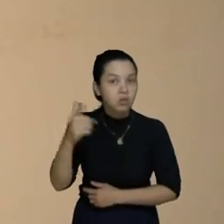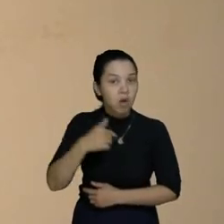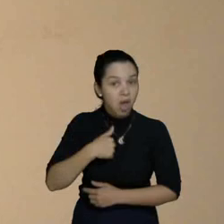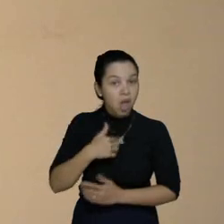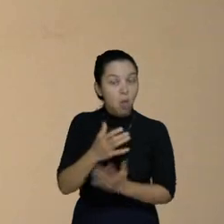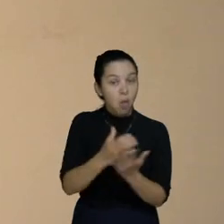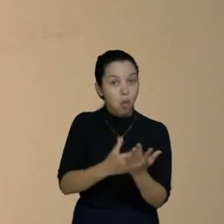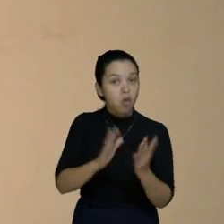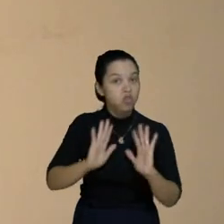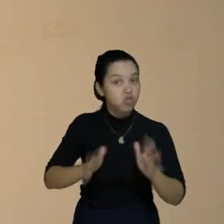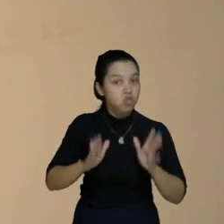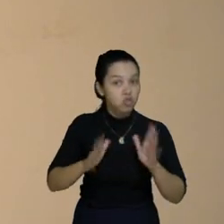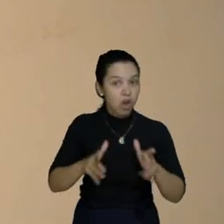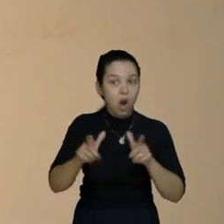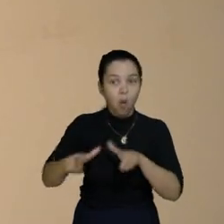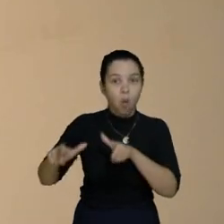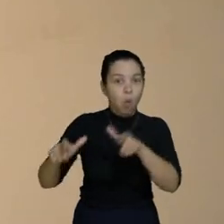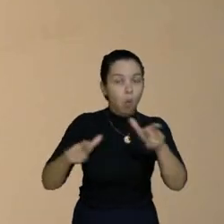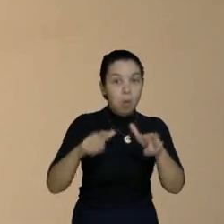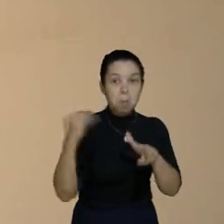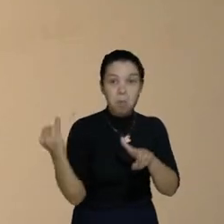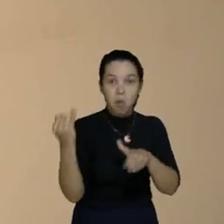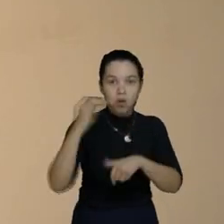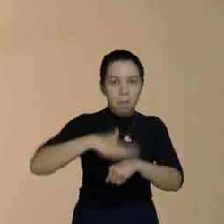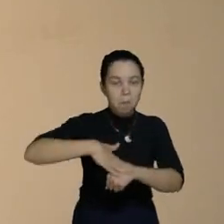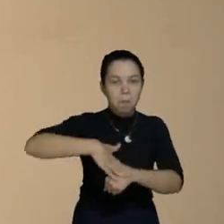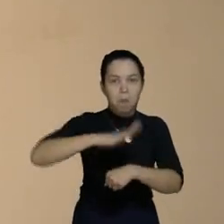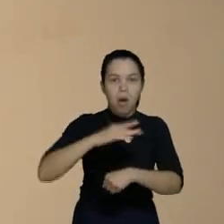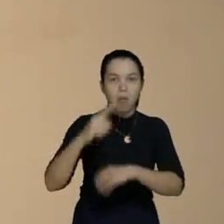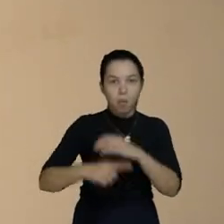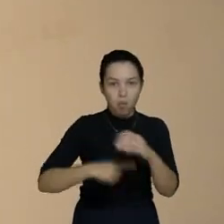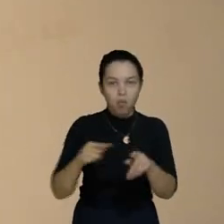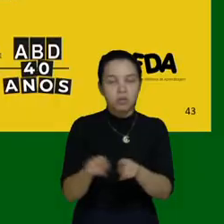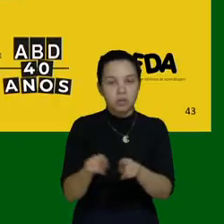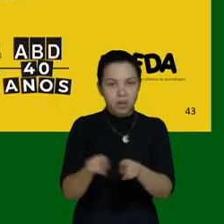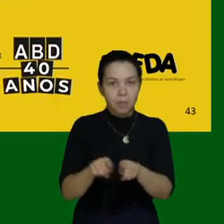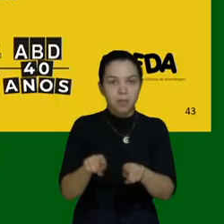nas Galerias mais importantes do mundo inclusive em Nova